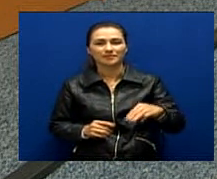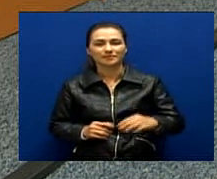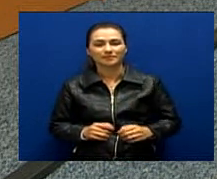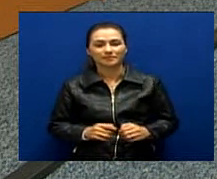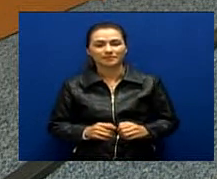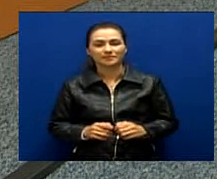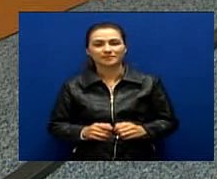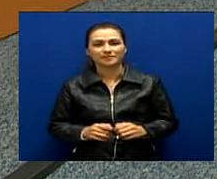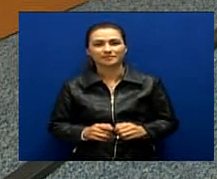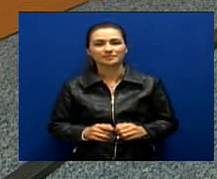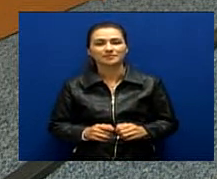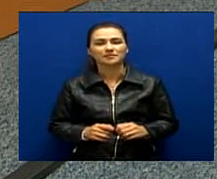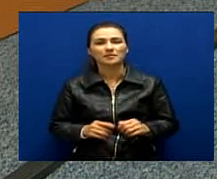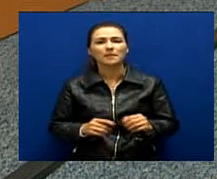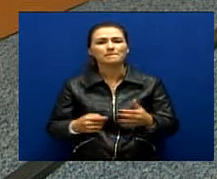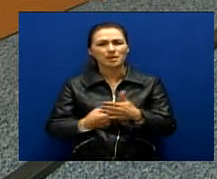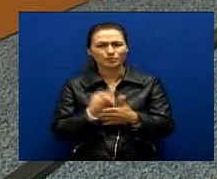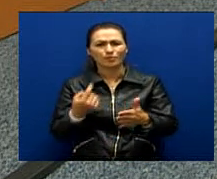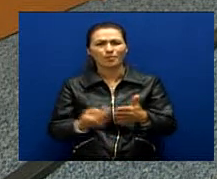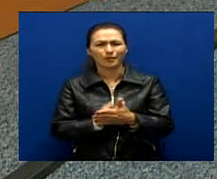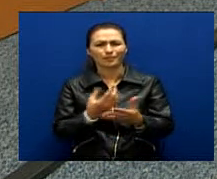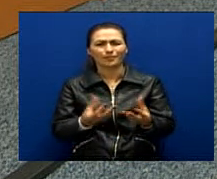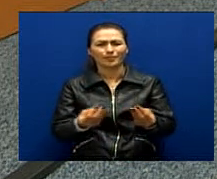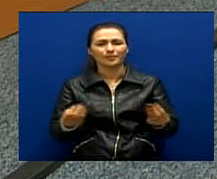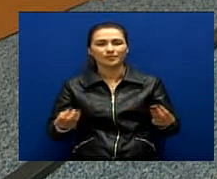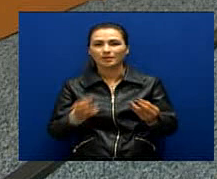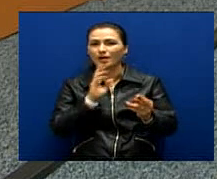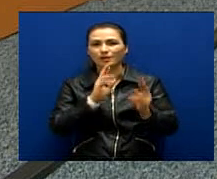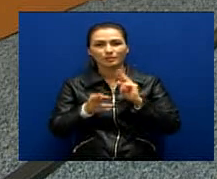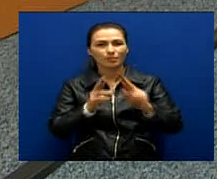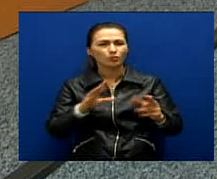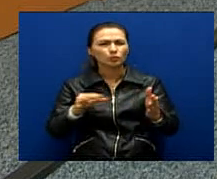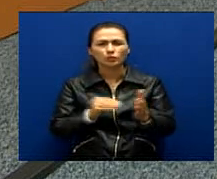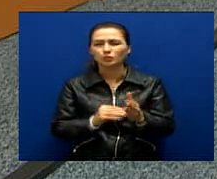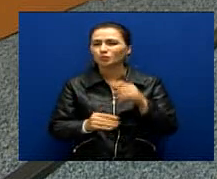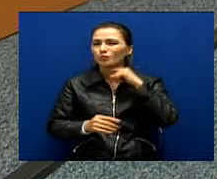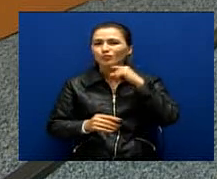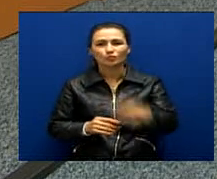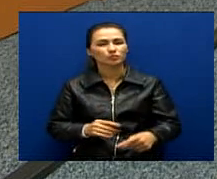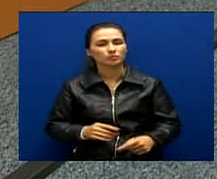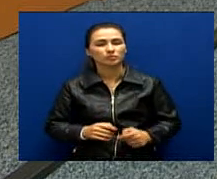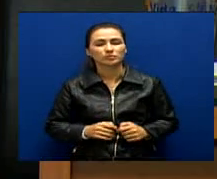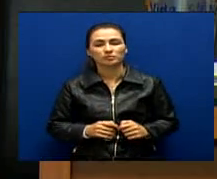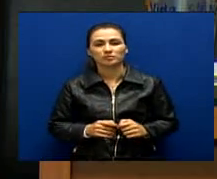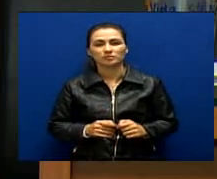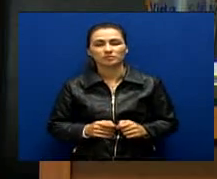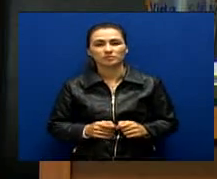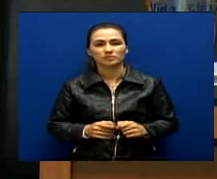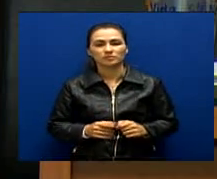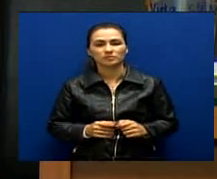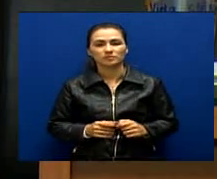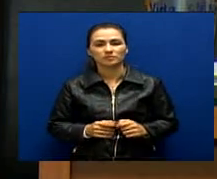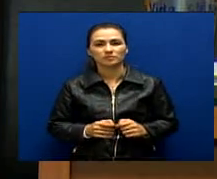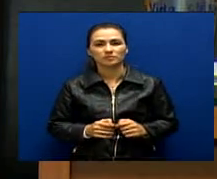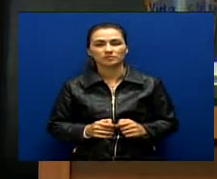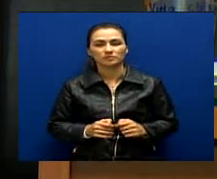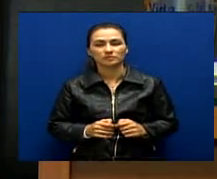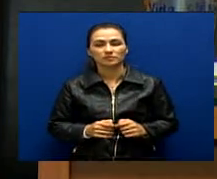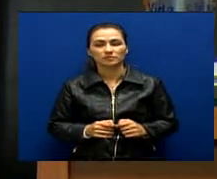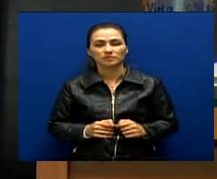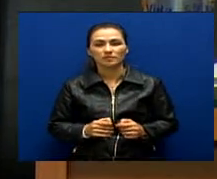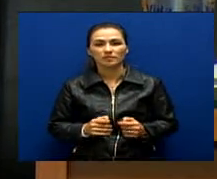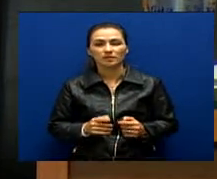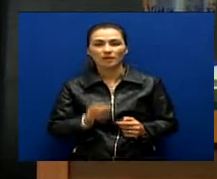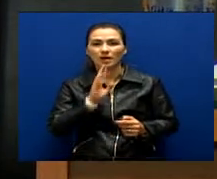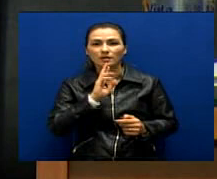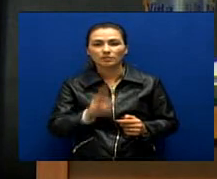muita coisa para responder tudo algumas respostas inclusive tem que ser cobrado do governo